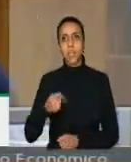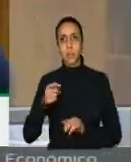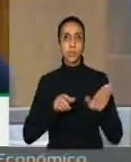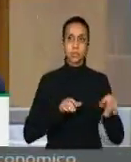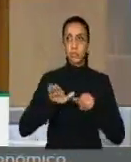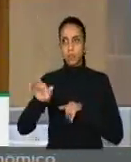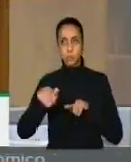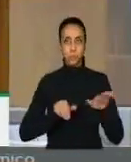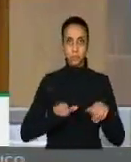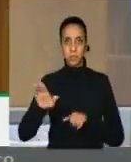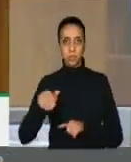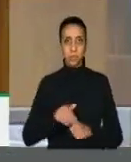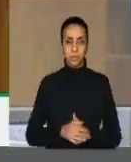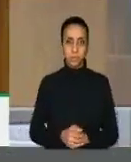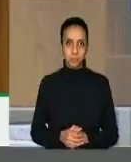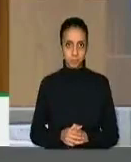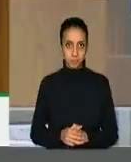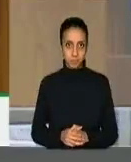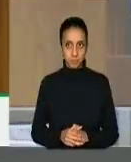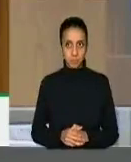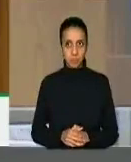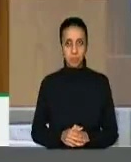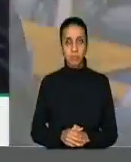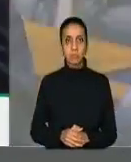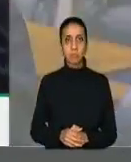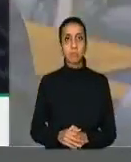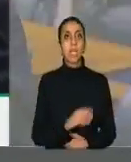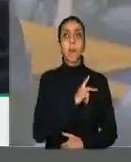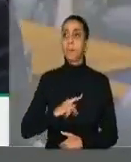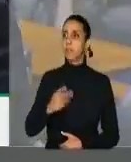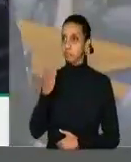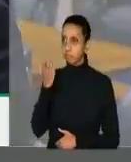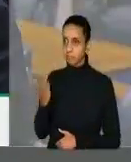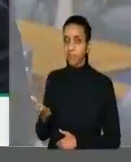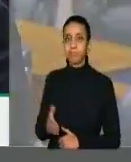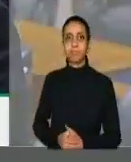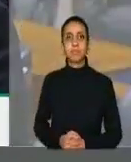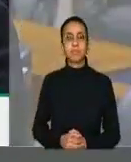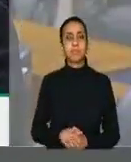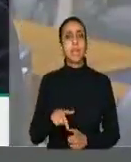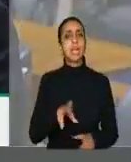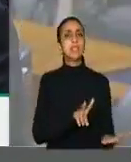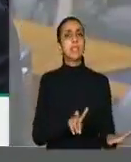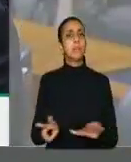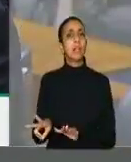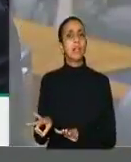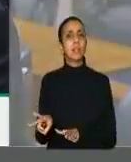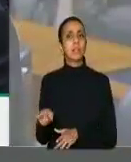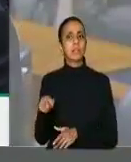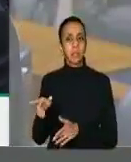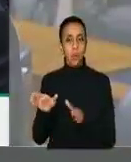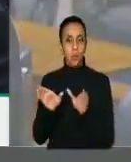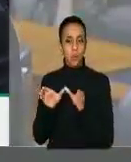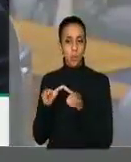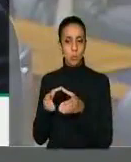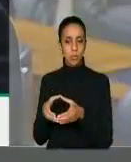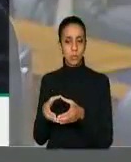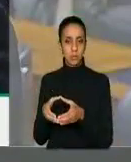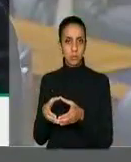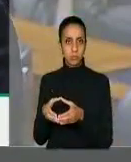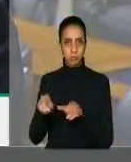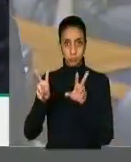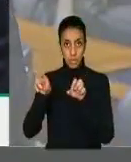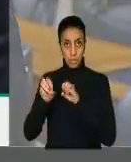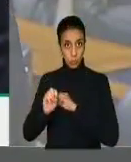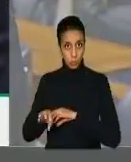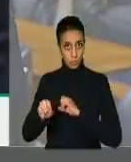minuto alternadamente. Deputado, caro presidente, Lobby, senhores parlamentares, essa semana na Comissão Permanente de